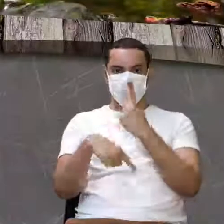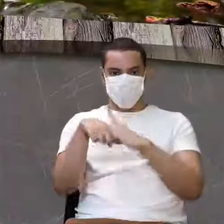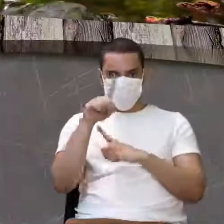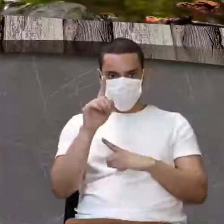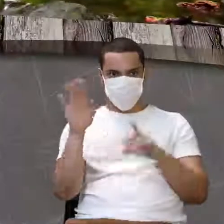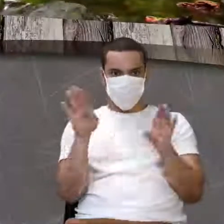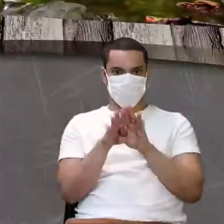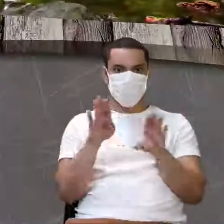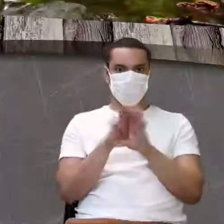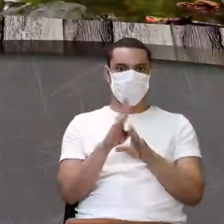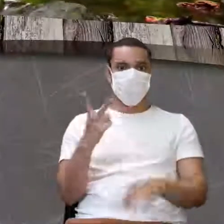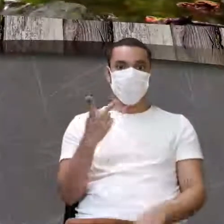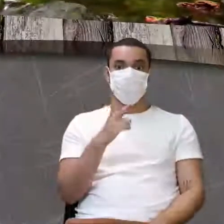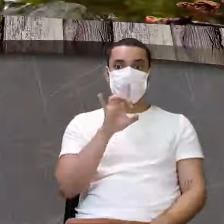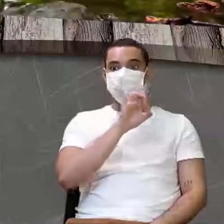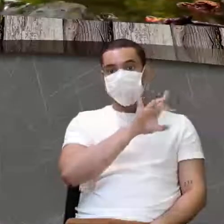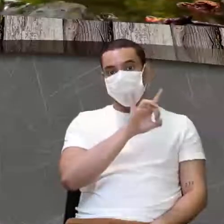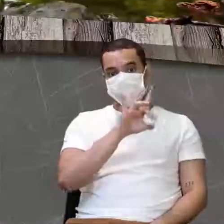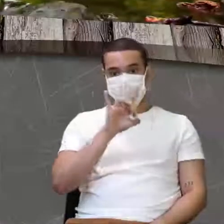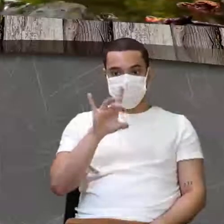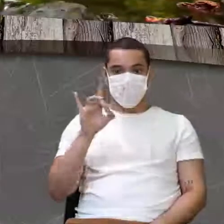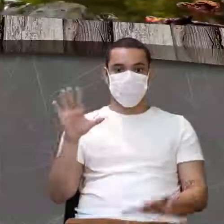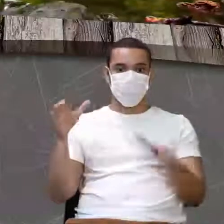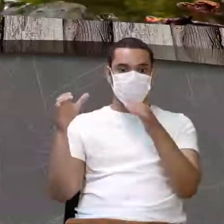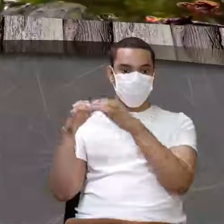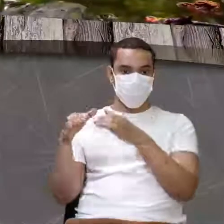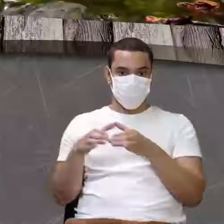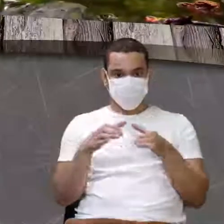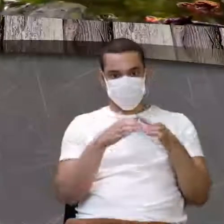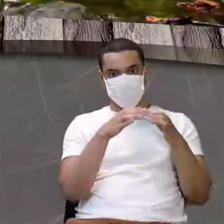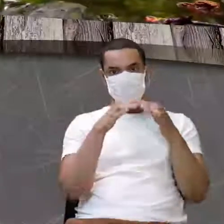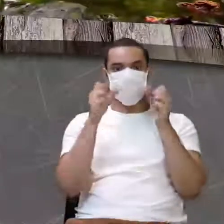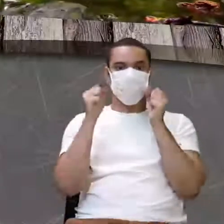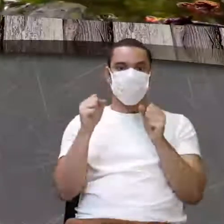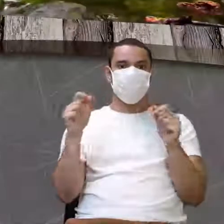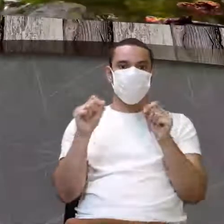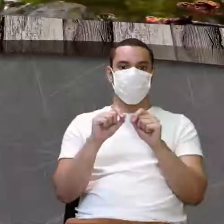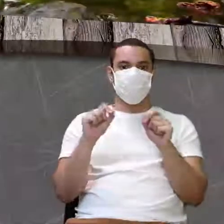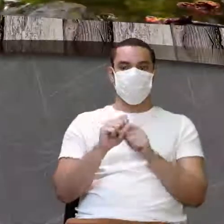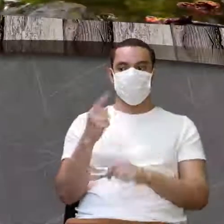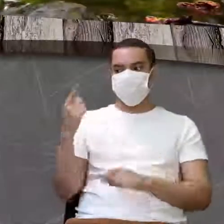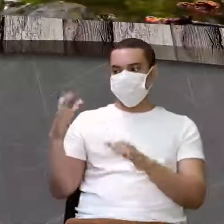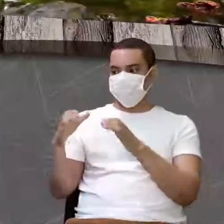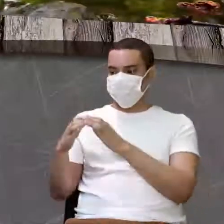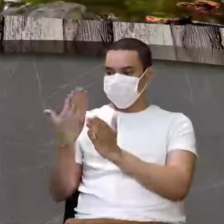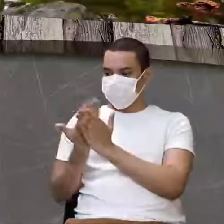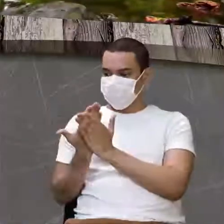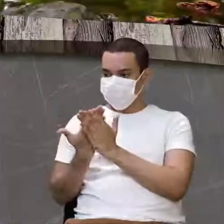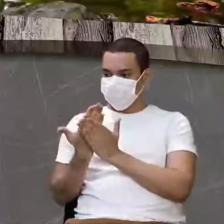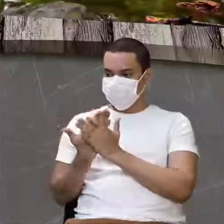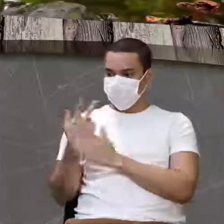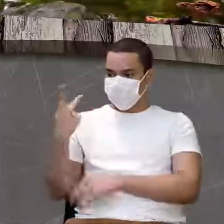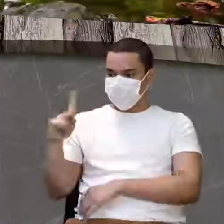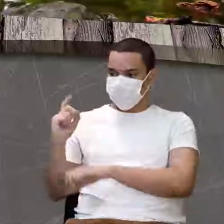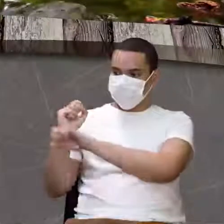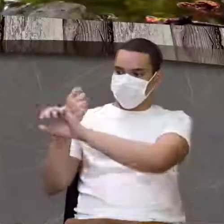evolutiva entre cada um dos grupos. A gente pode fazer só um estudo filogenético